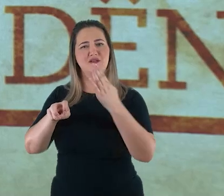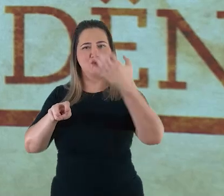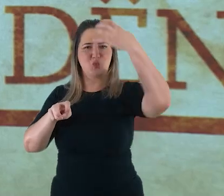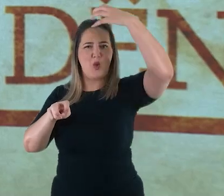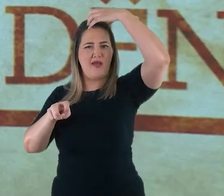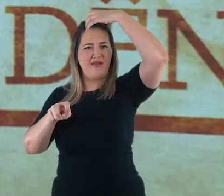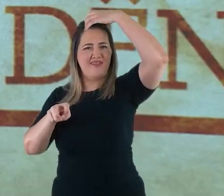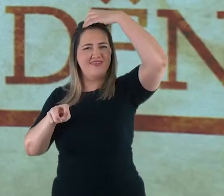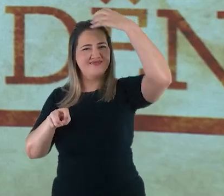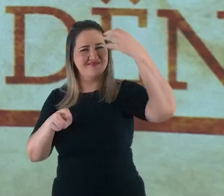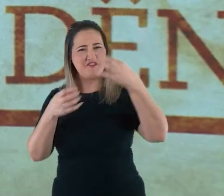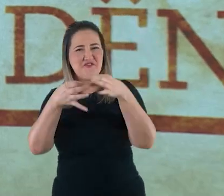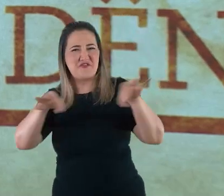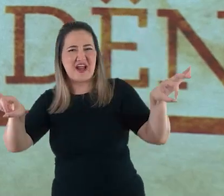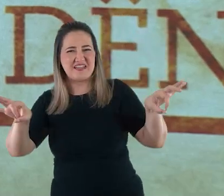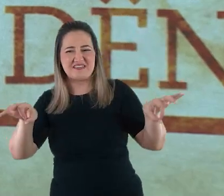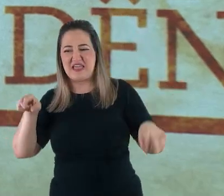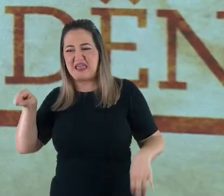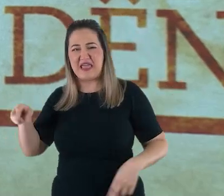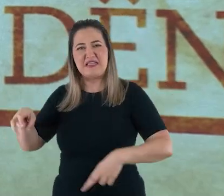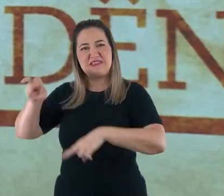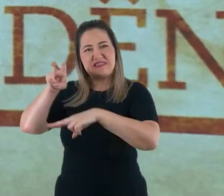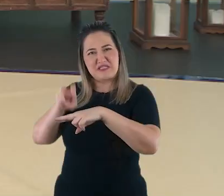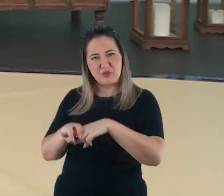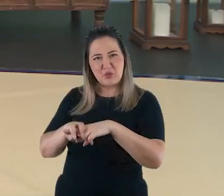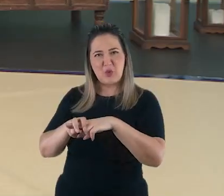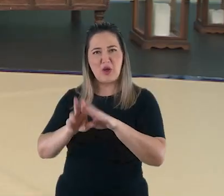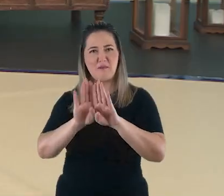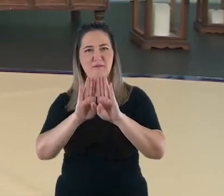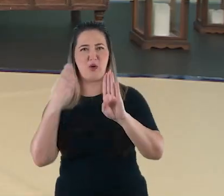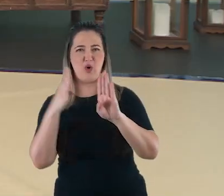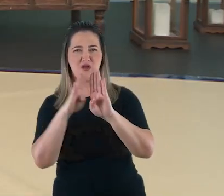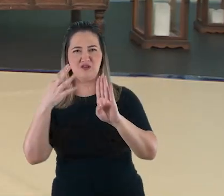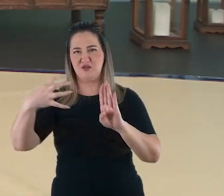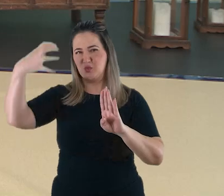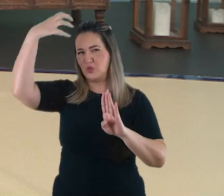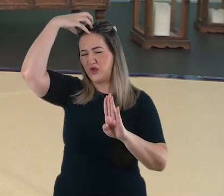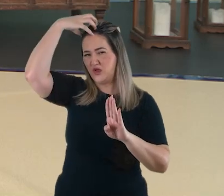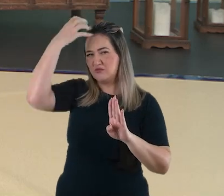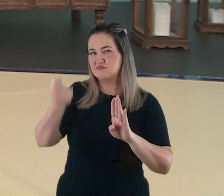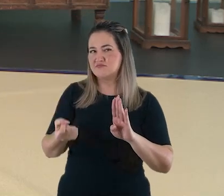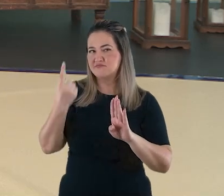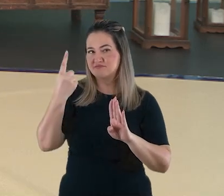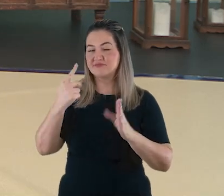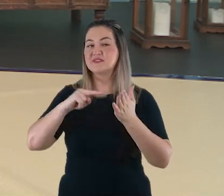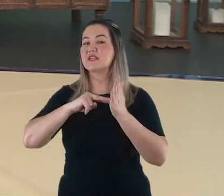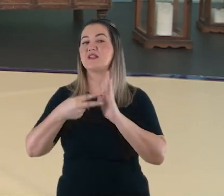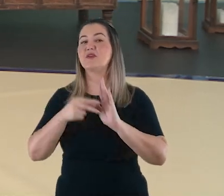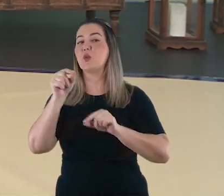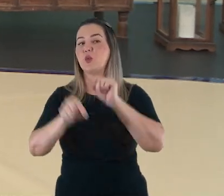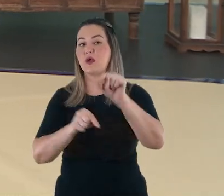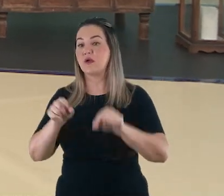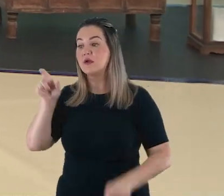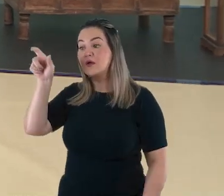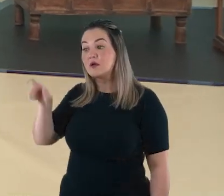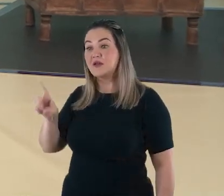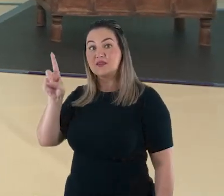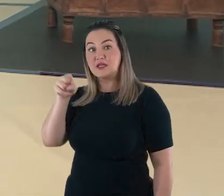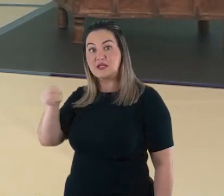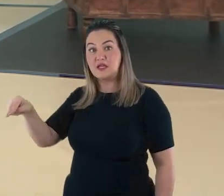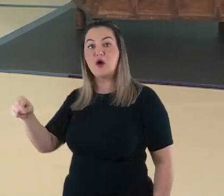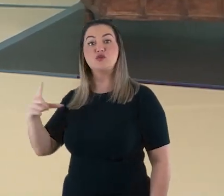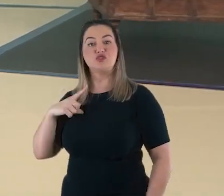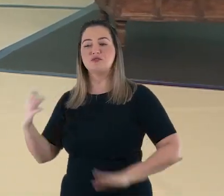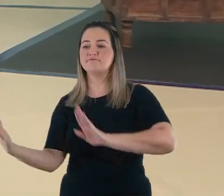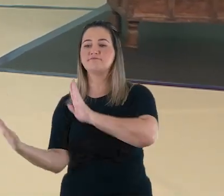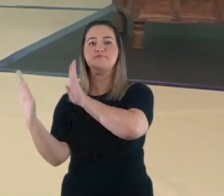ficou à porta do rei. O que significaria isso? Em princípio, Daniel teria acesso direto à presença do rei no